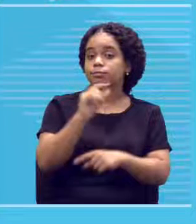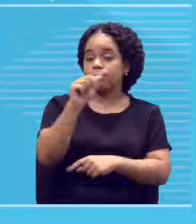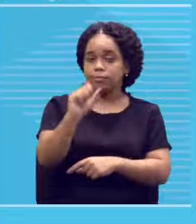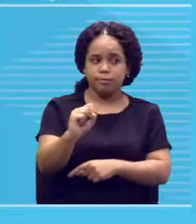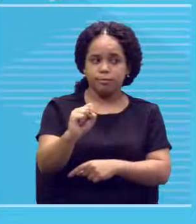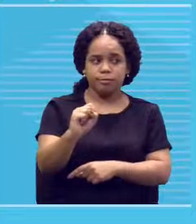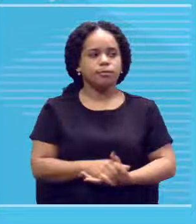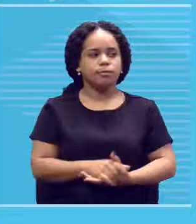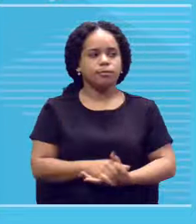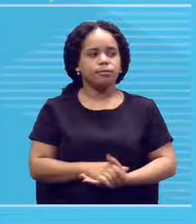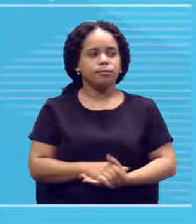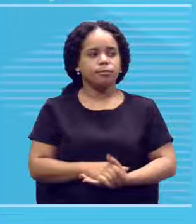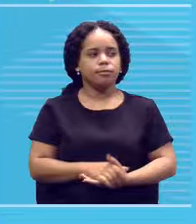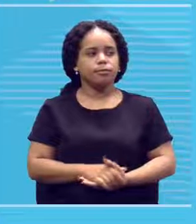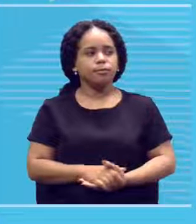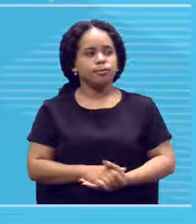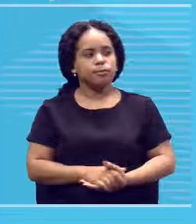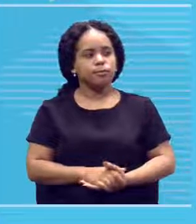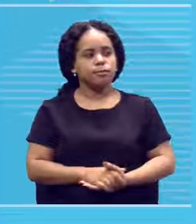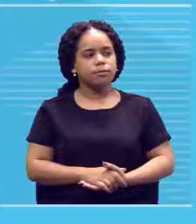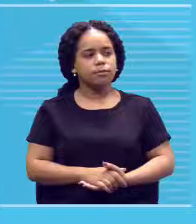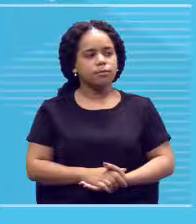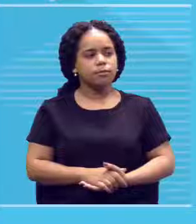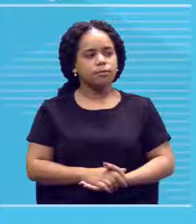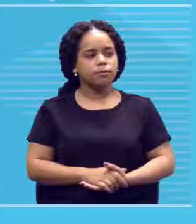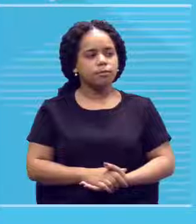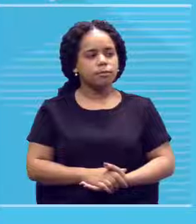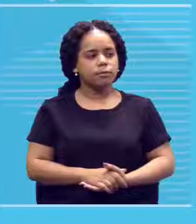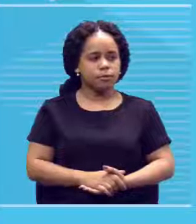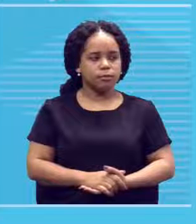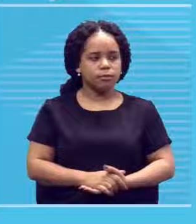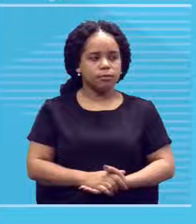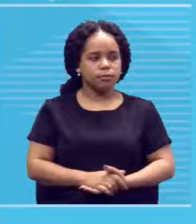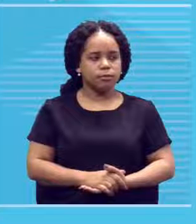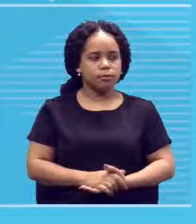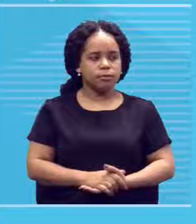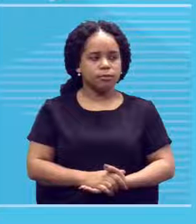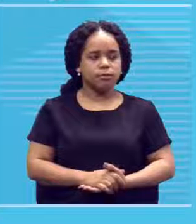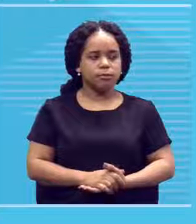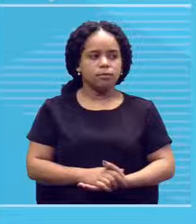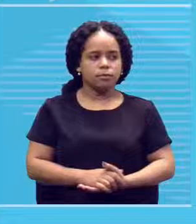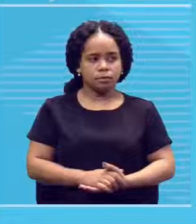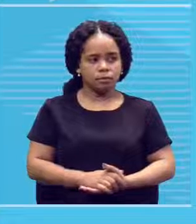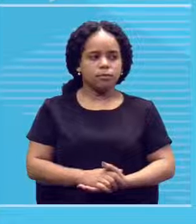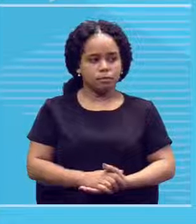pronto Encontrei as ei ei